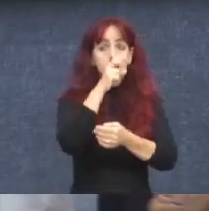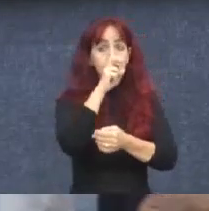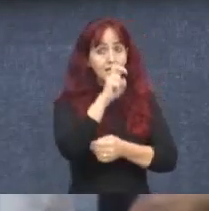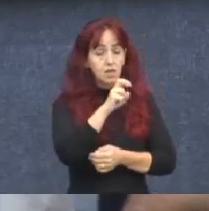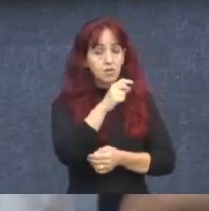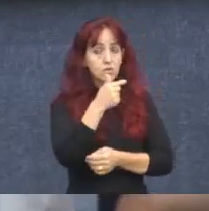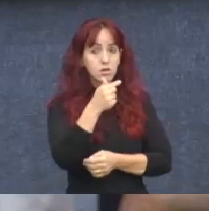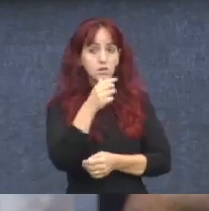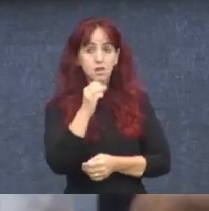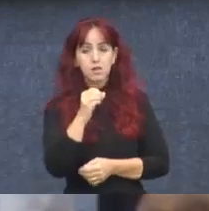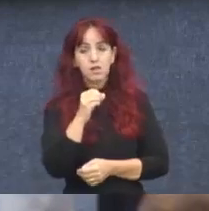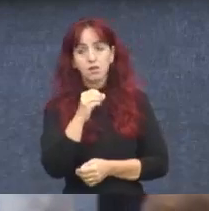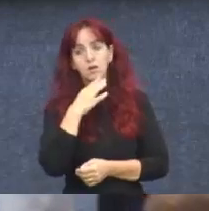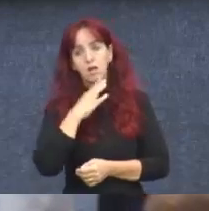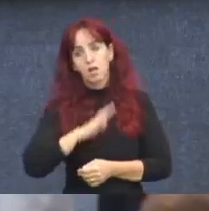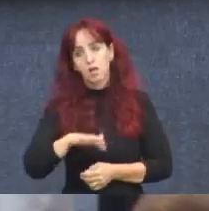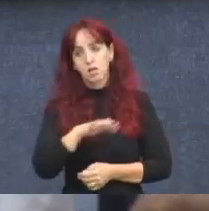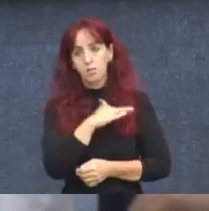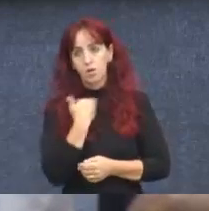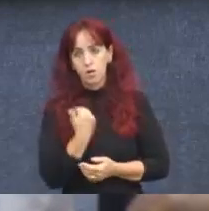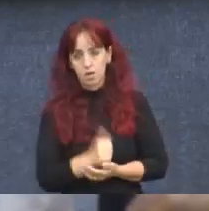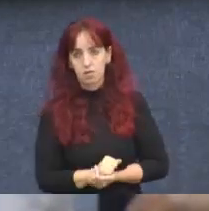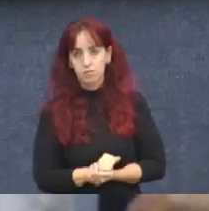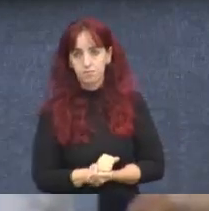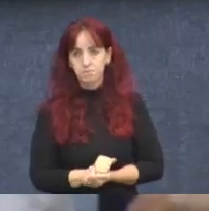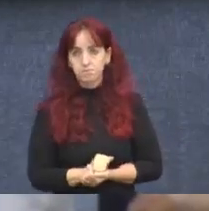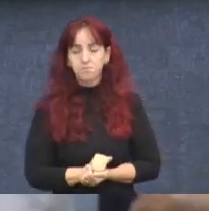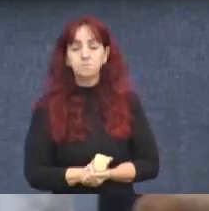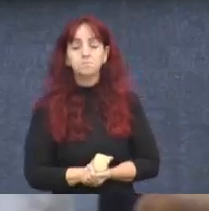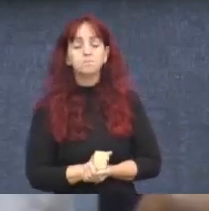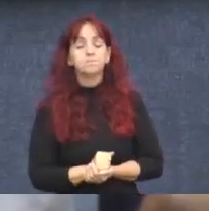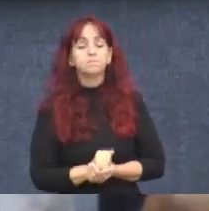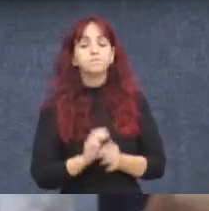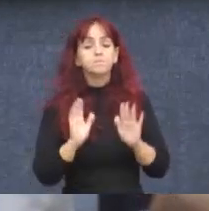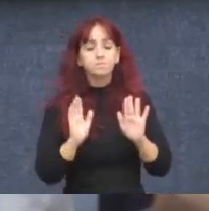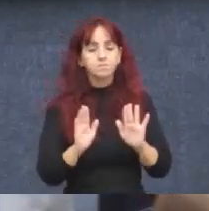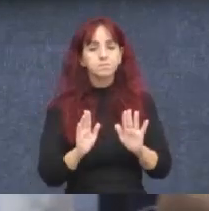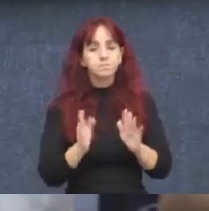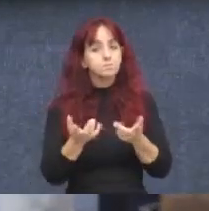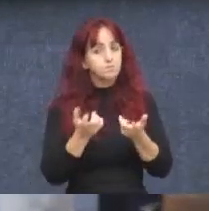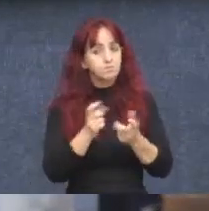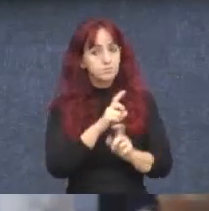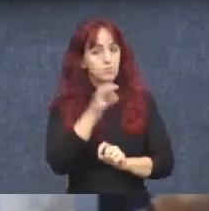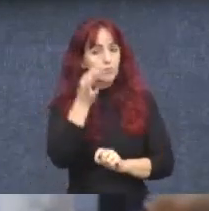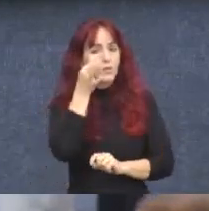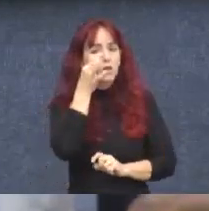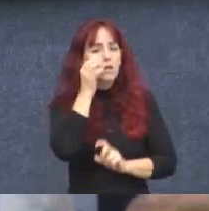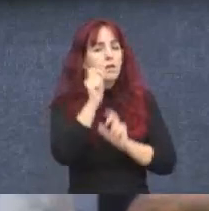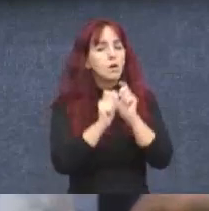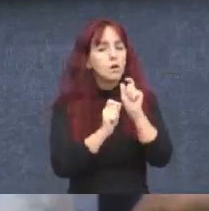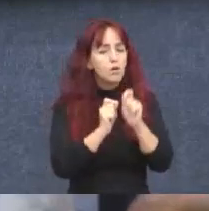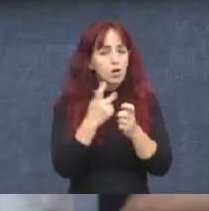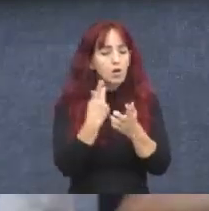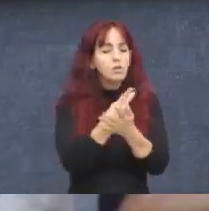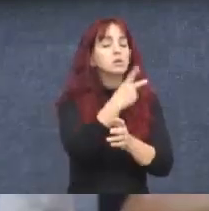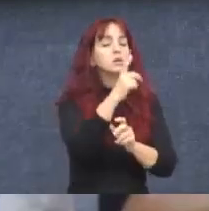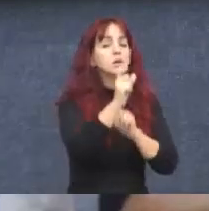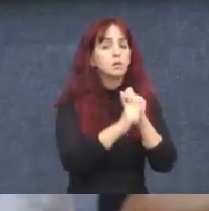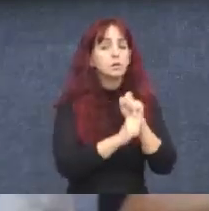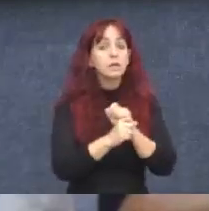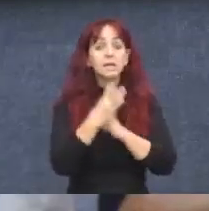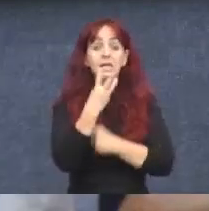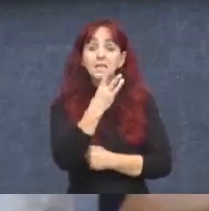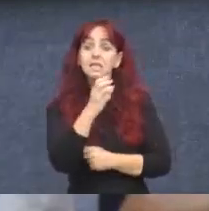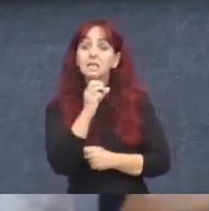crianças morreram. Nós temos, e eu quero que vocês se atentem também a esse fato, 30